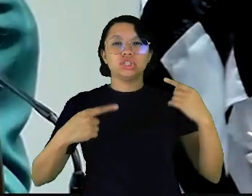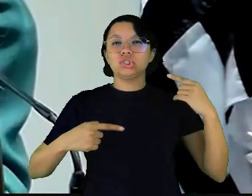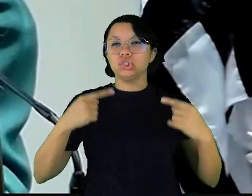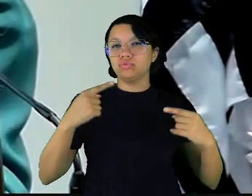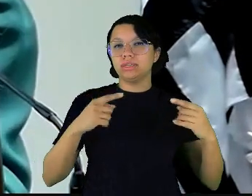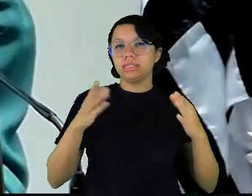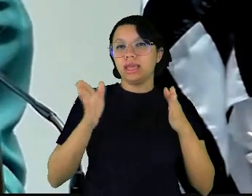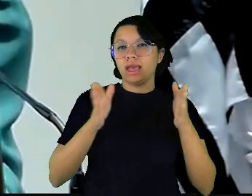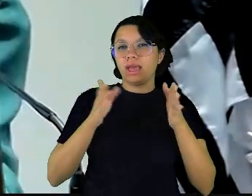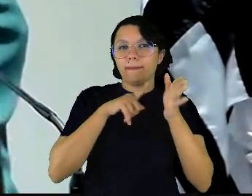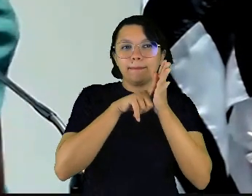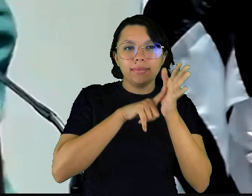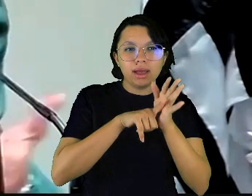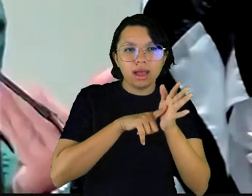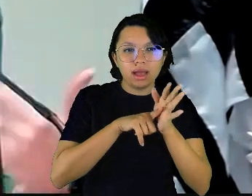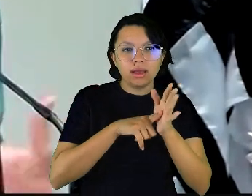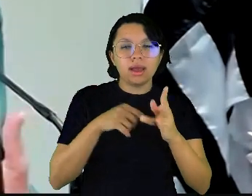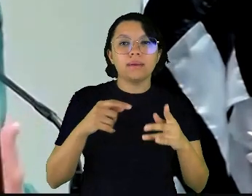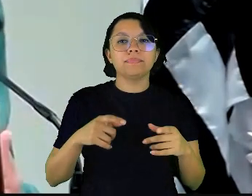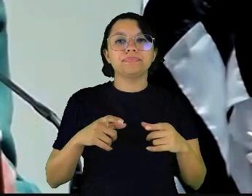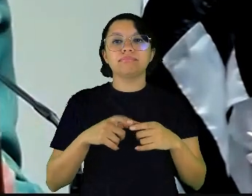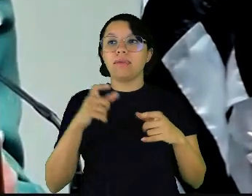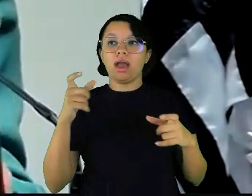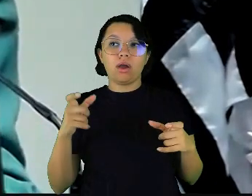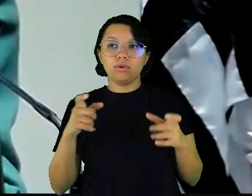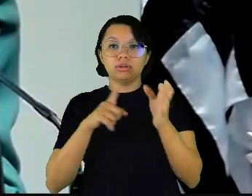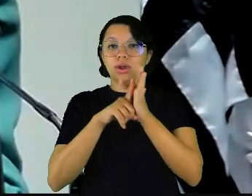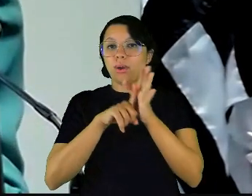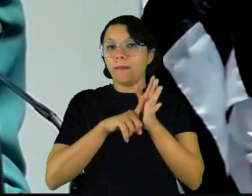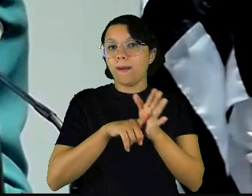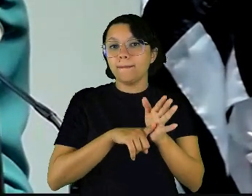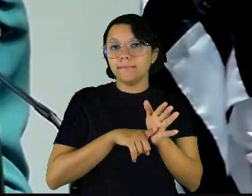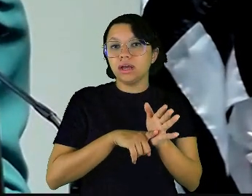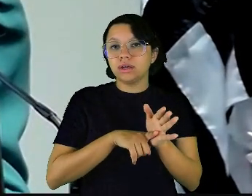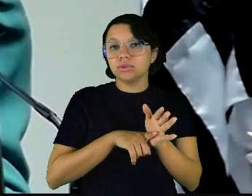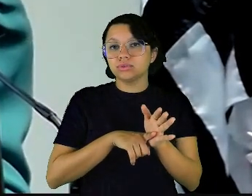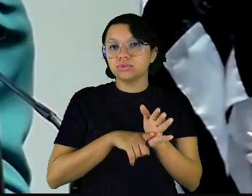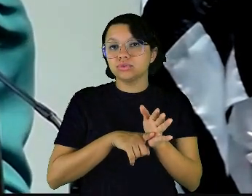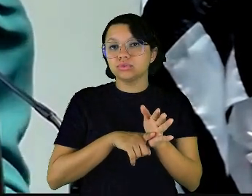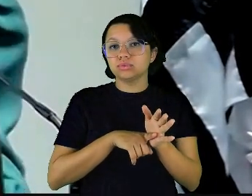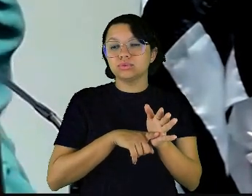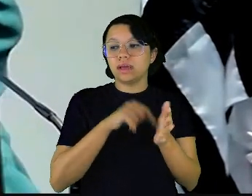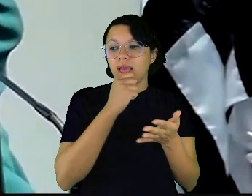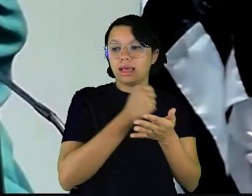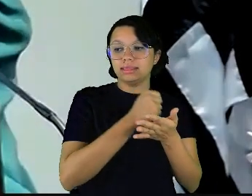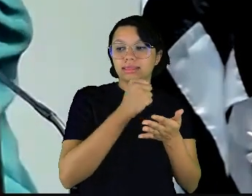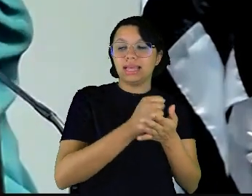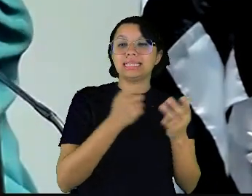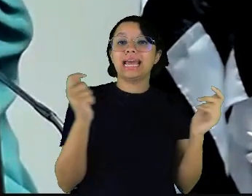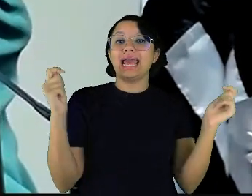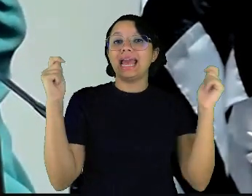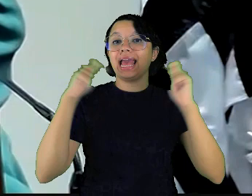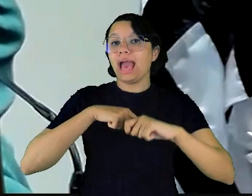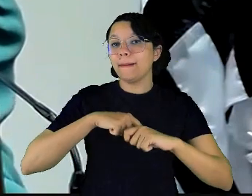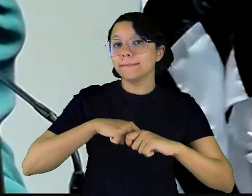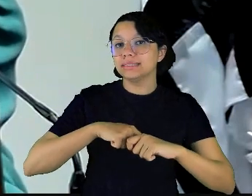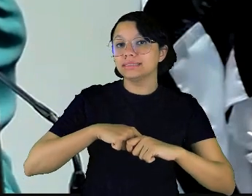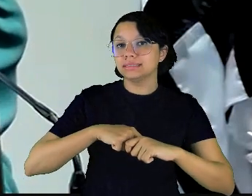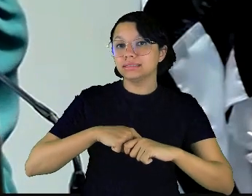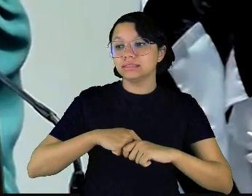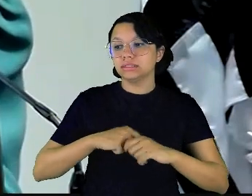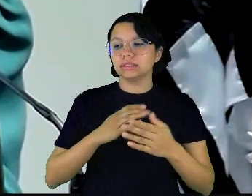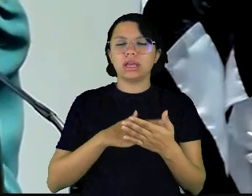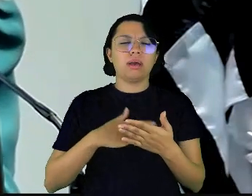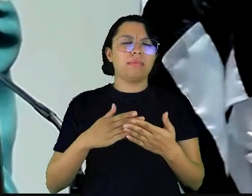as perícias, né? Muitas vezes o perito ele atesta a capacidade. A partir do momento que